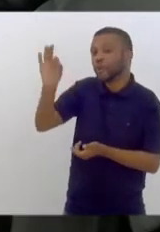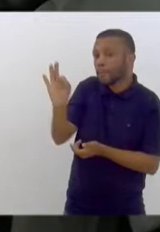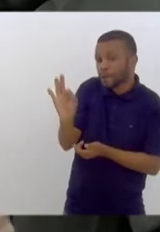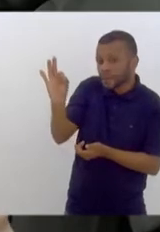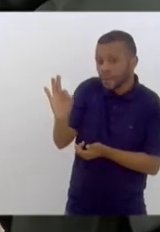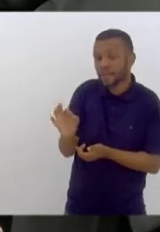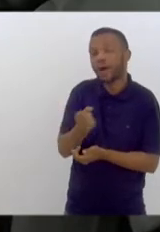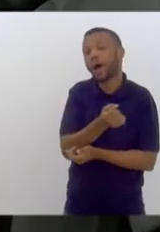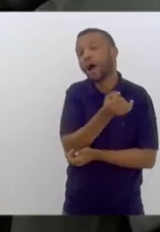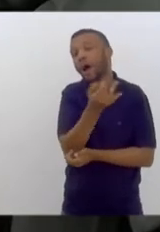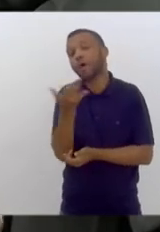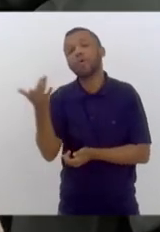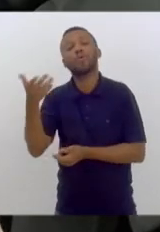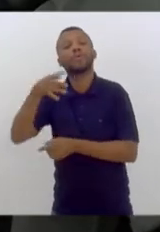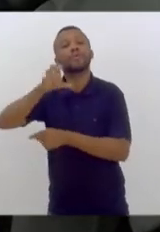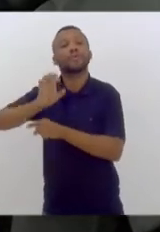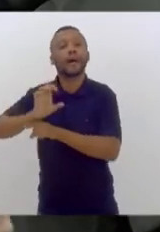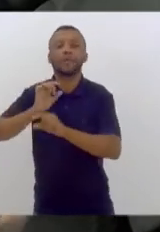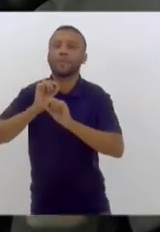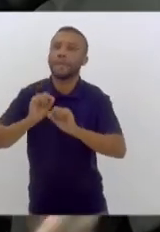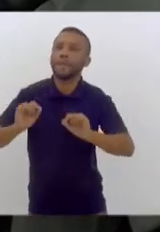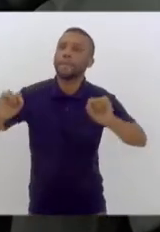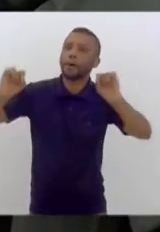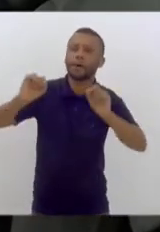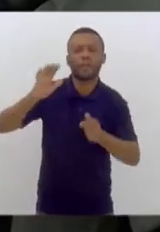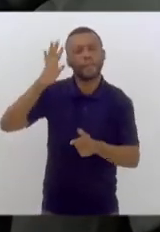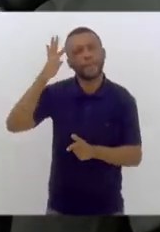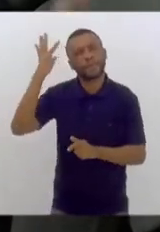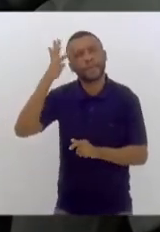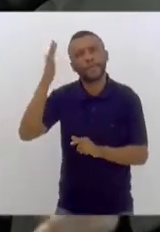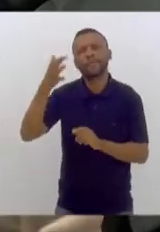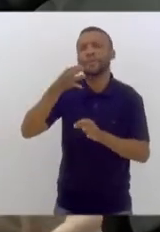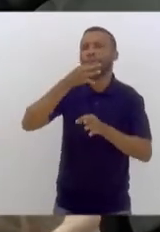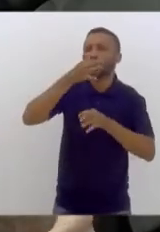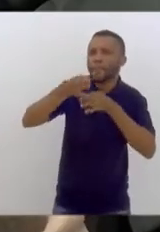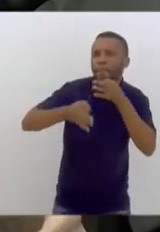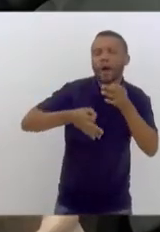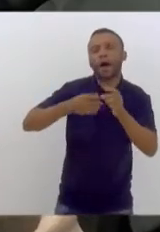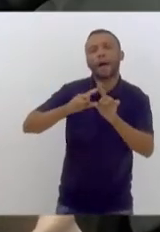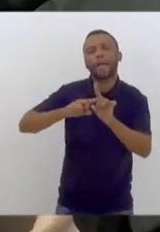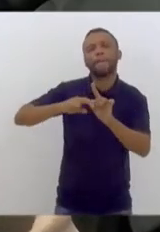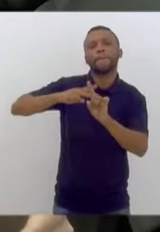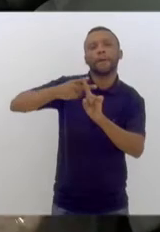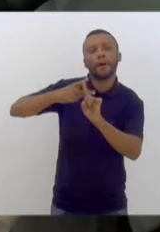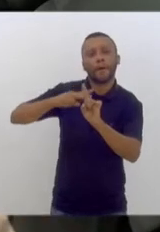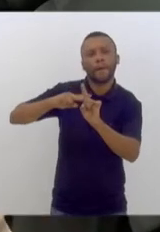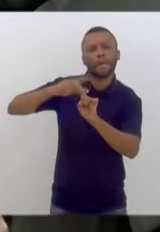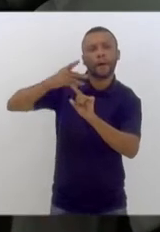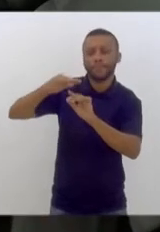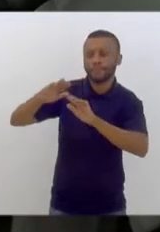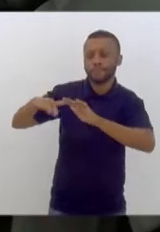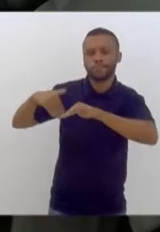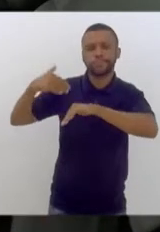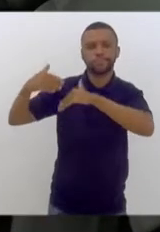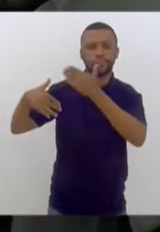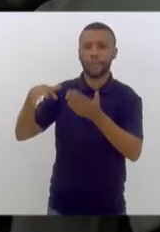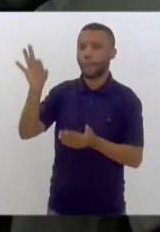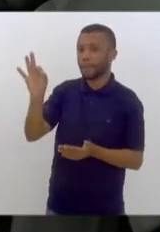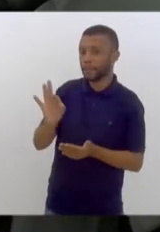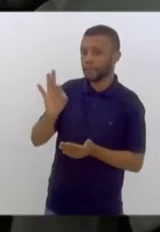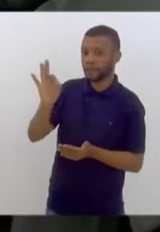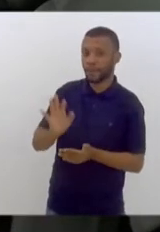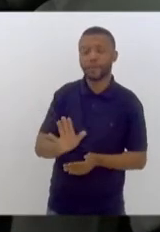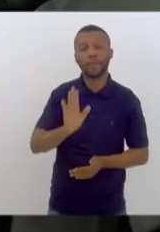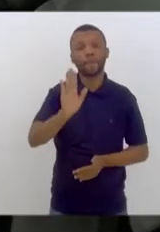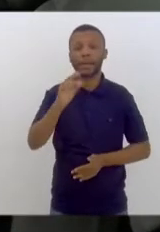na regulamentação, faseando a implementação de aumentar gradativamente esse percentual, mas é muito importante que a gente